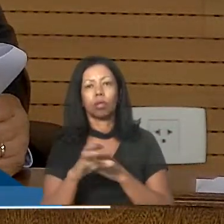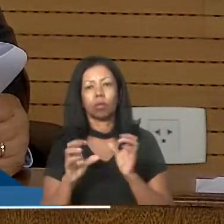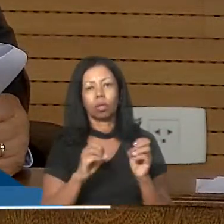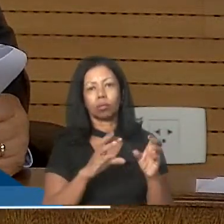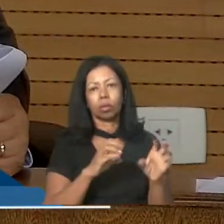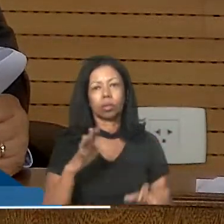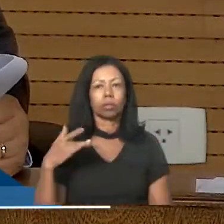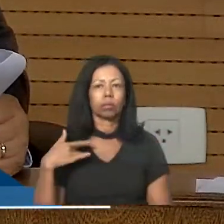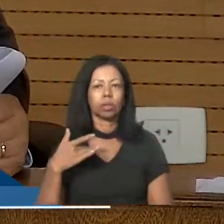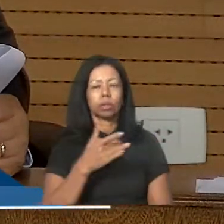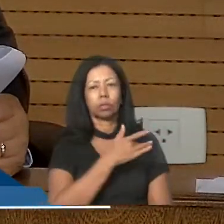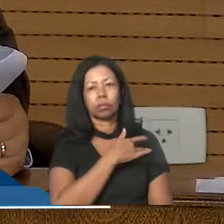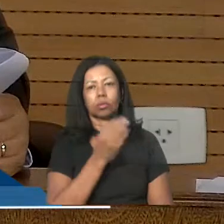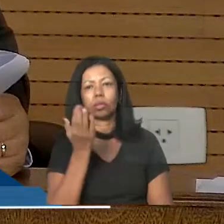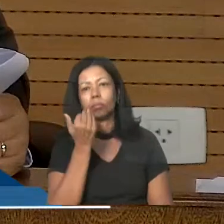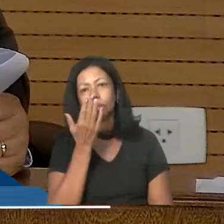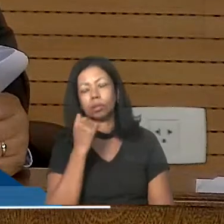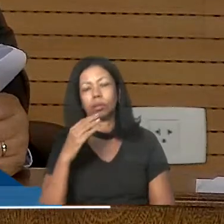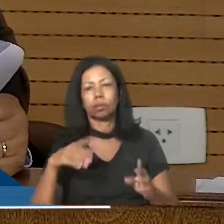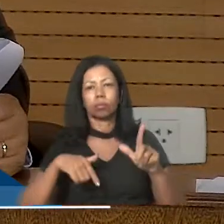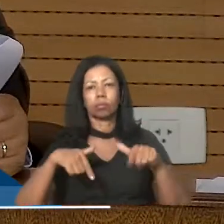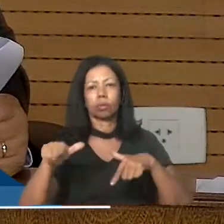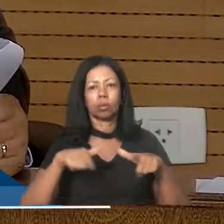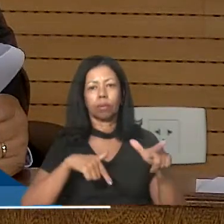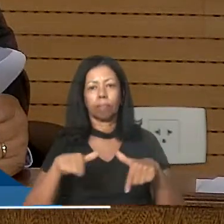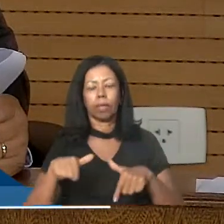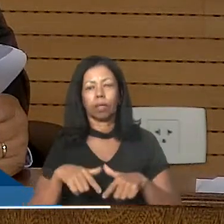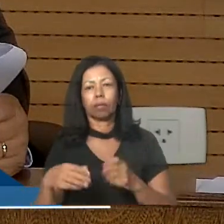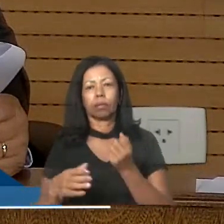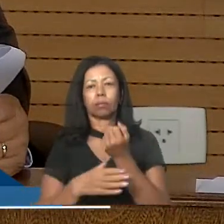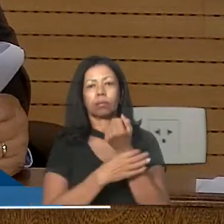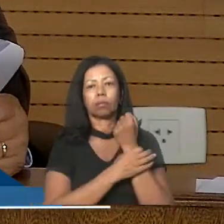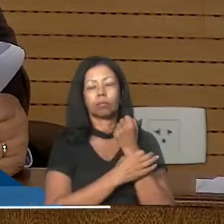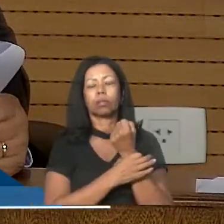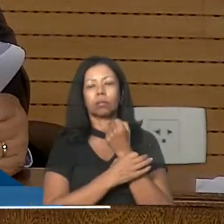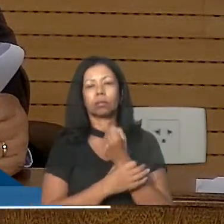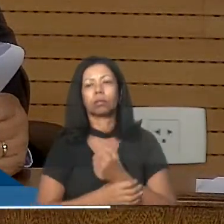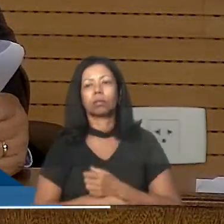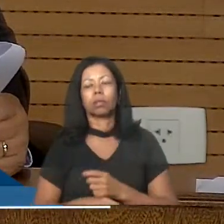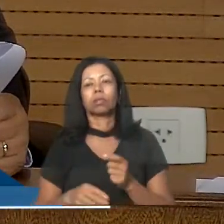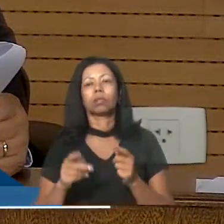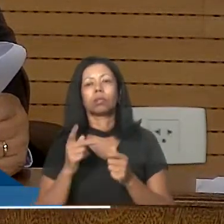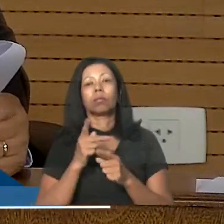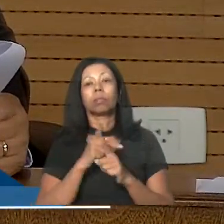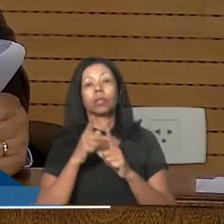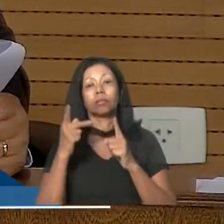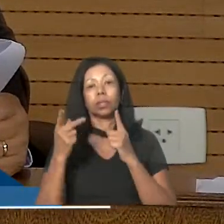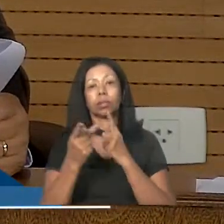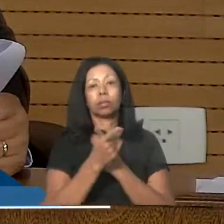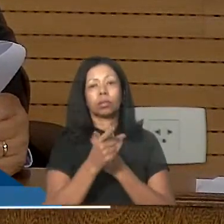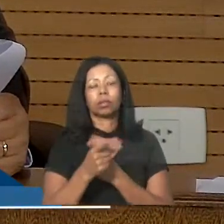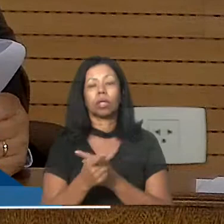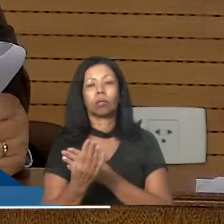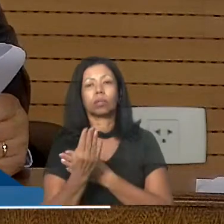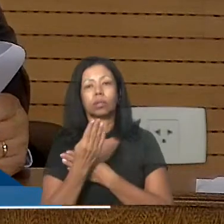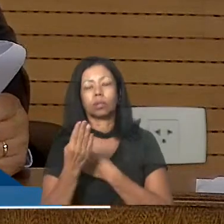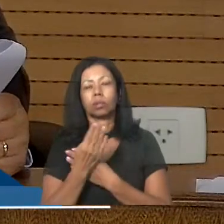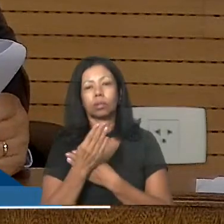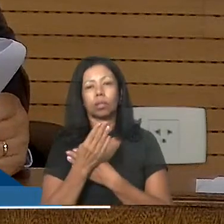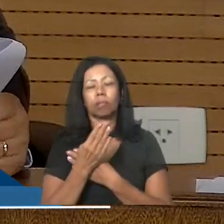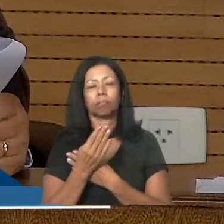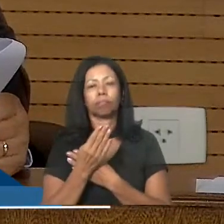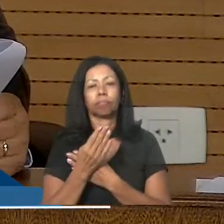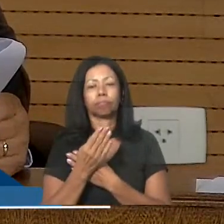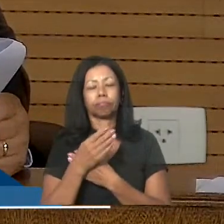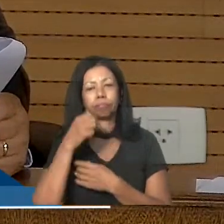à alimentação, ao trabalho, à moradia, ao transporte, ao lazer, à segurança, à previdência social, à proteção à maternidade, à